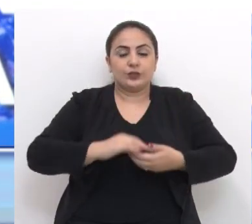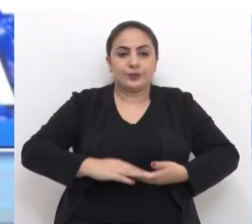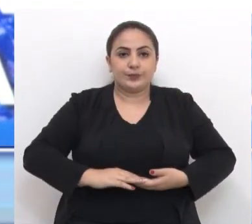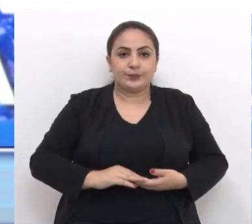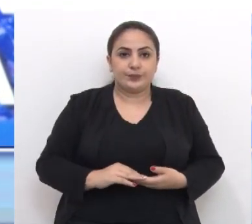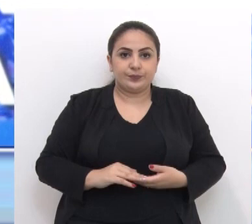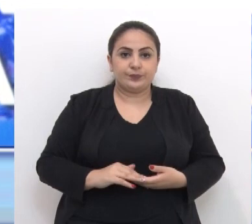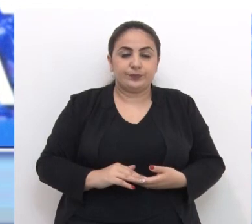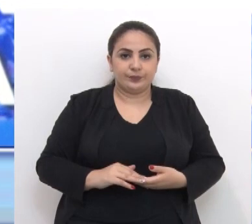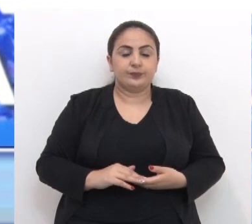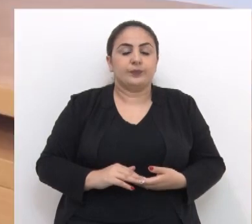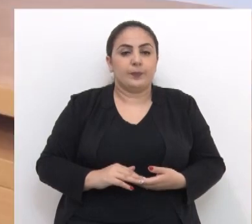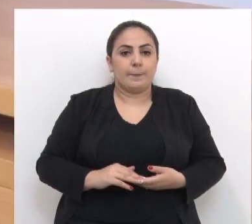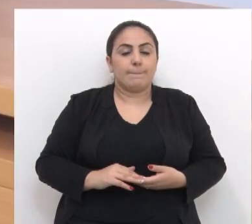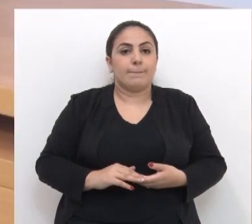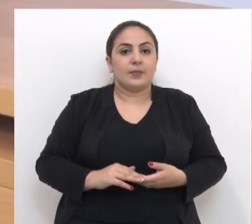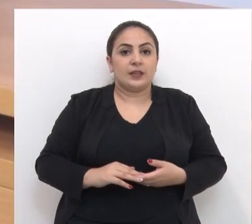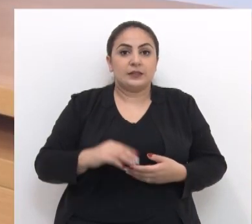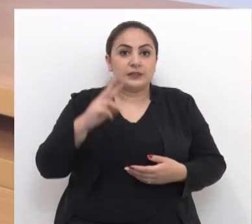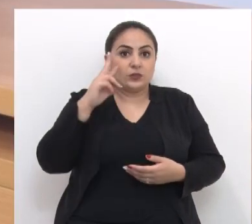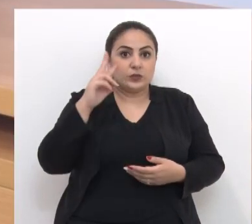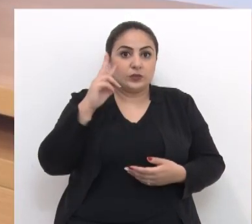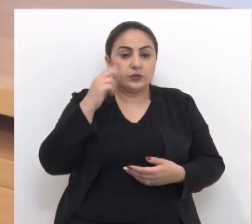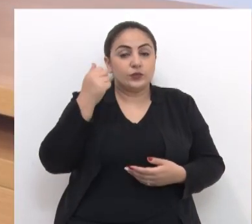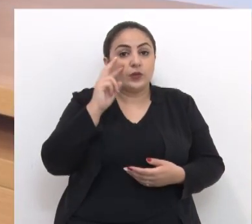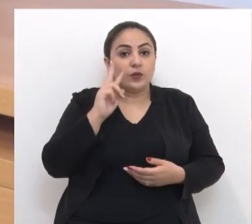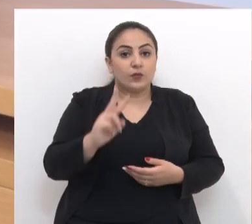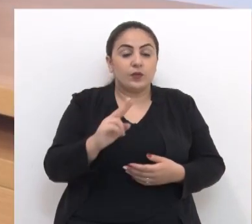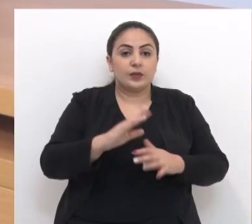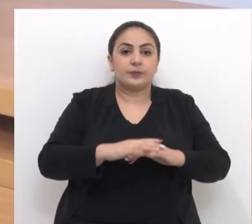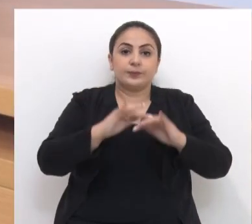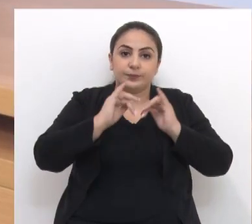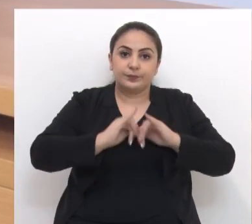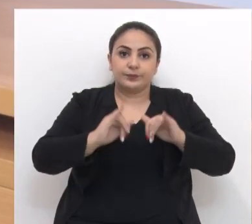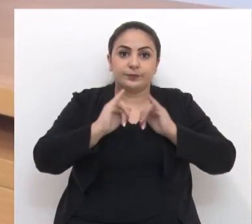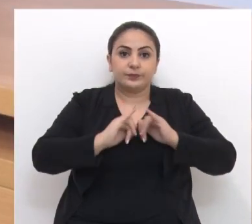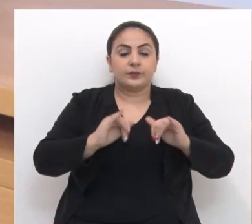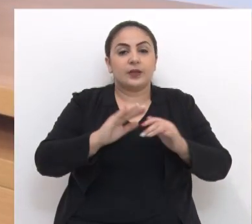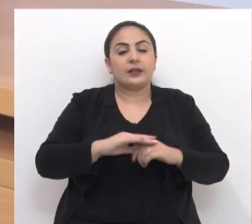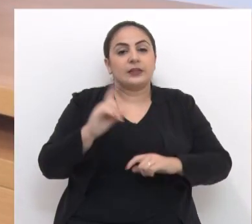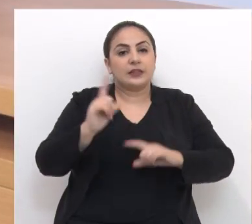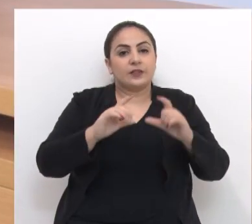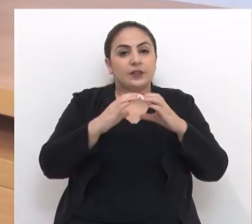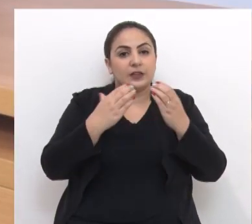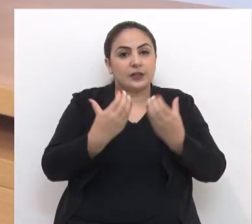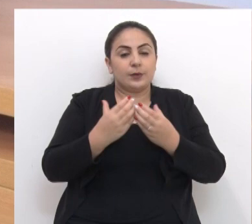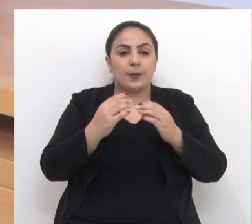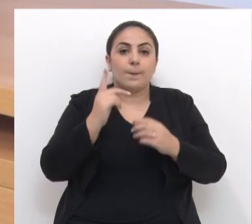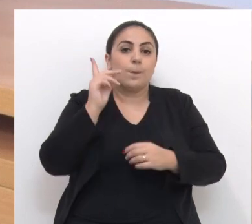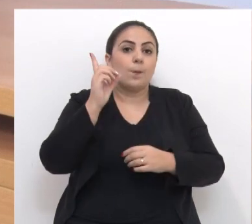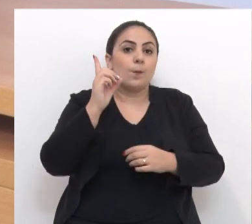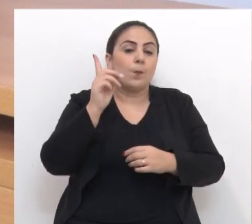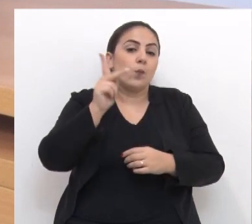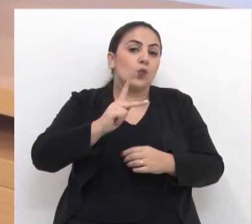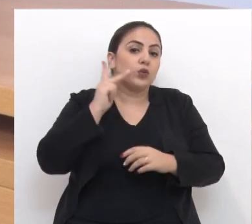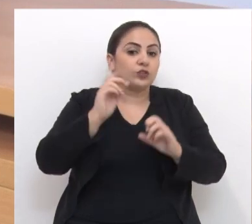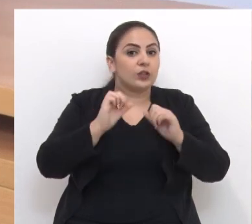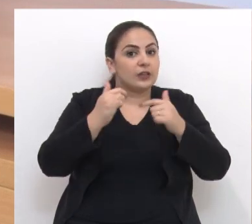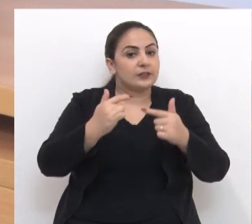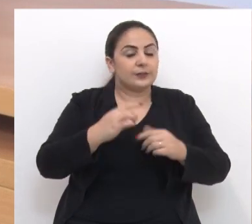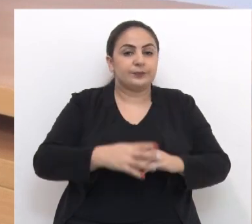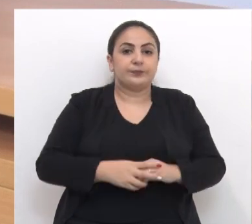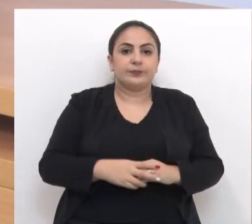site das companhias. E nesta segunda-feira você confere na programação da TV Câmara mais um Política em